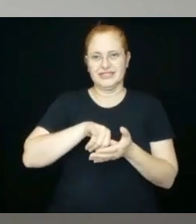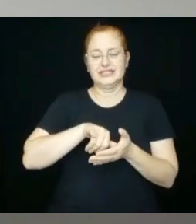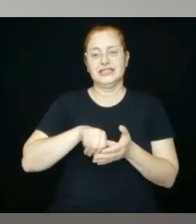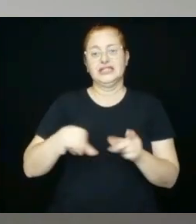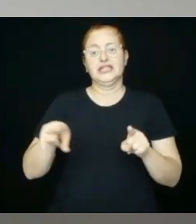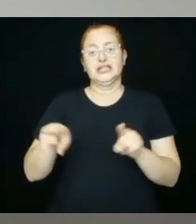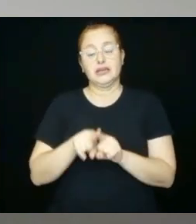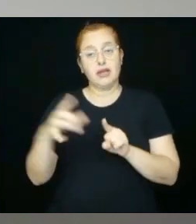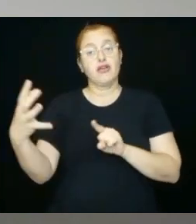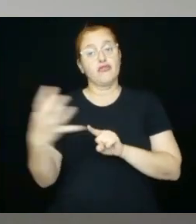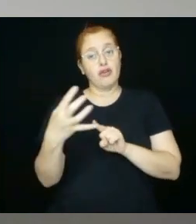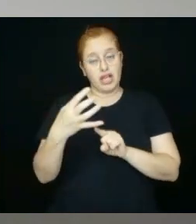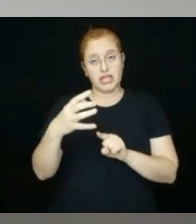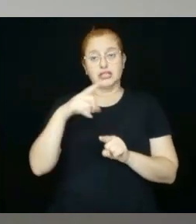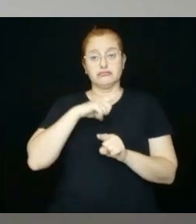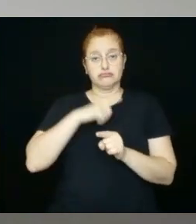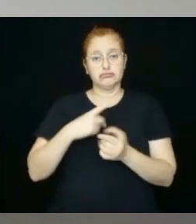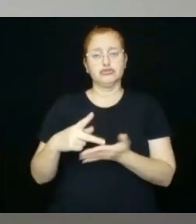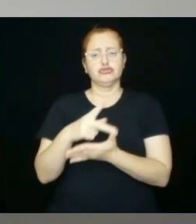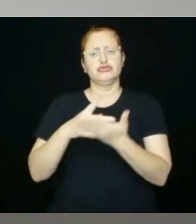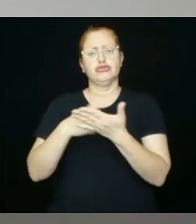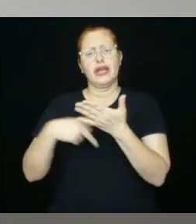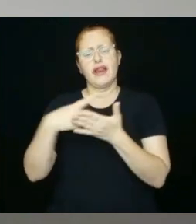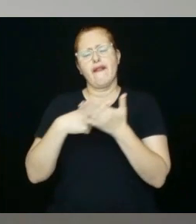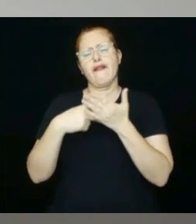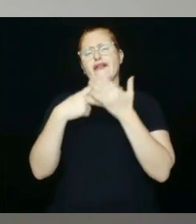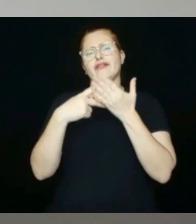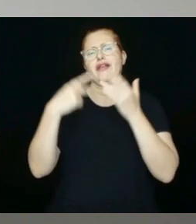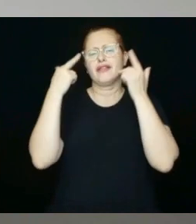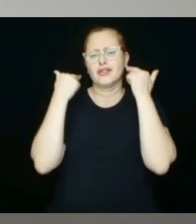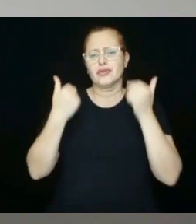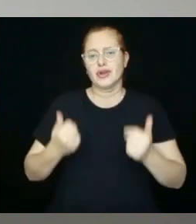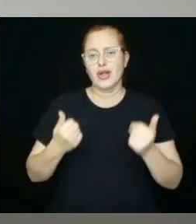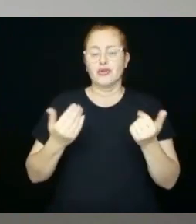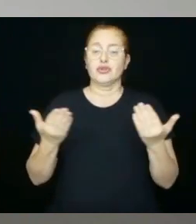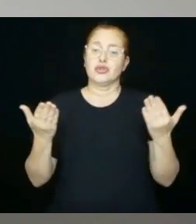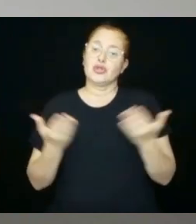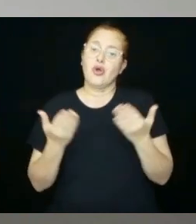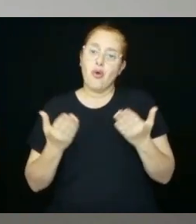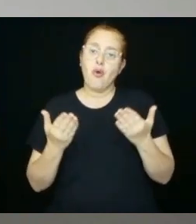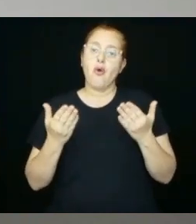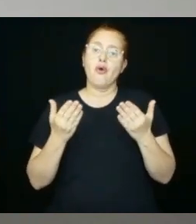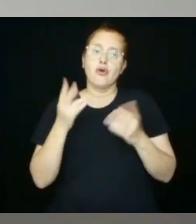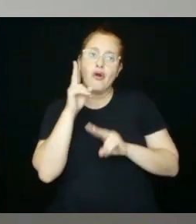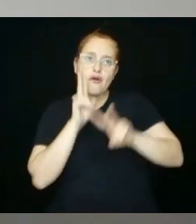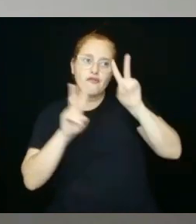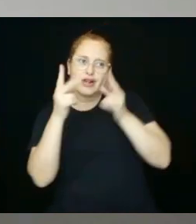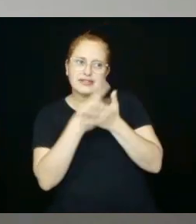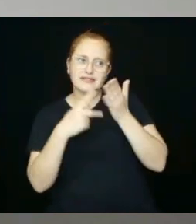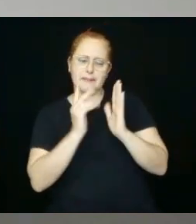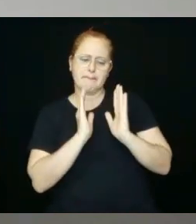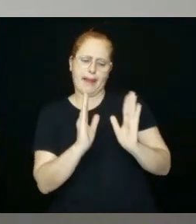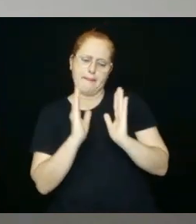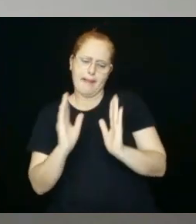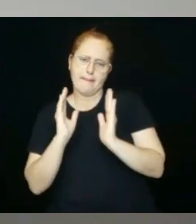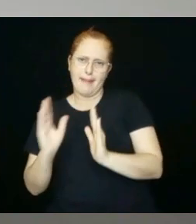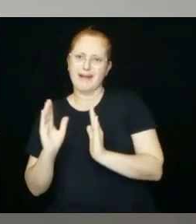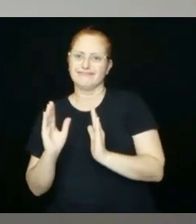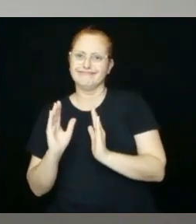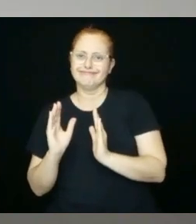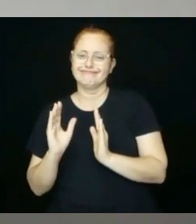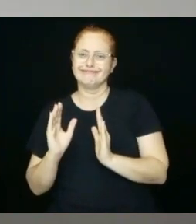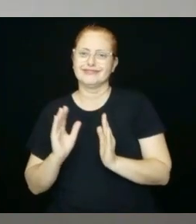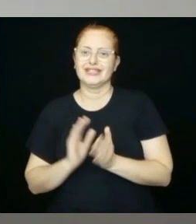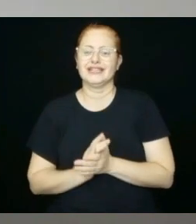na diferença que eu tinha de um desenho totalmente natural e um desenho totalmente fragmentado, como esse aqui que a gente está mais ou